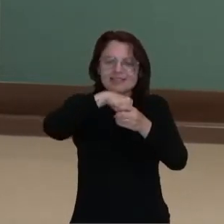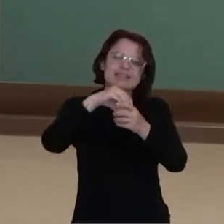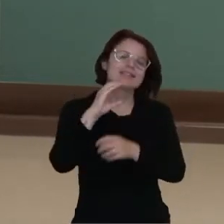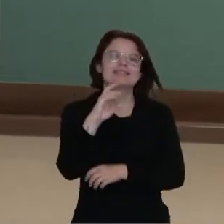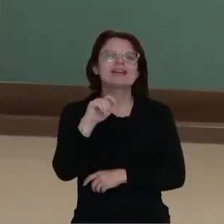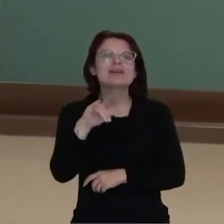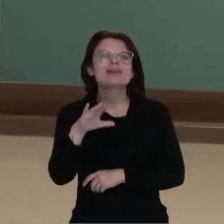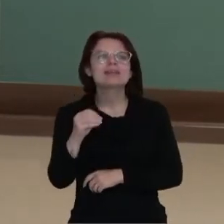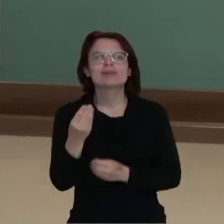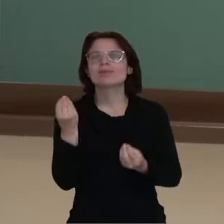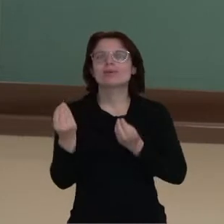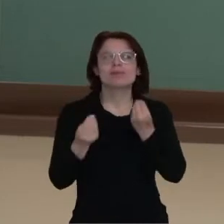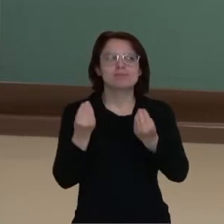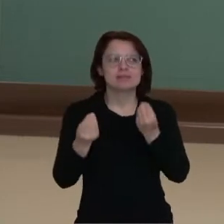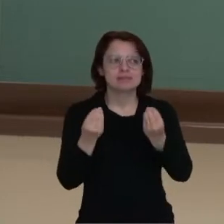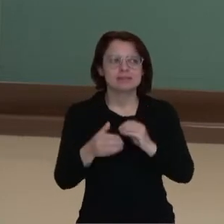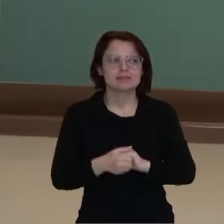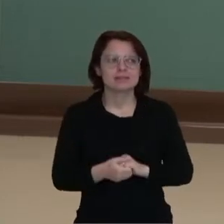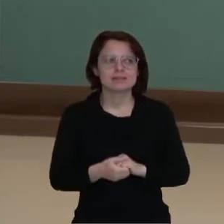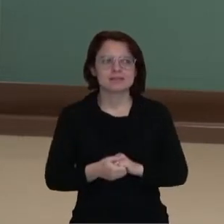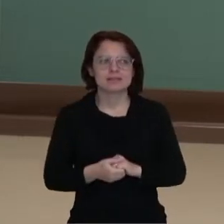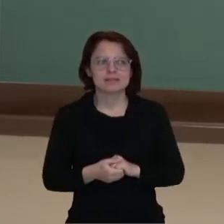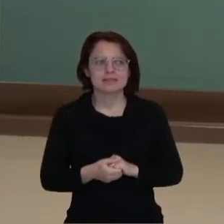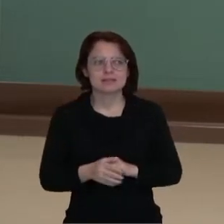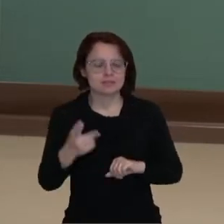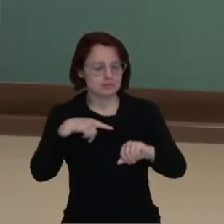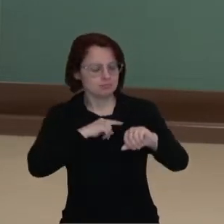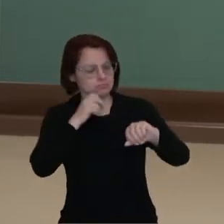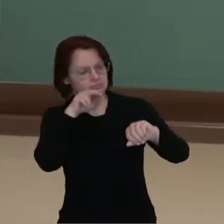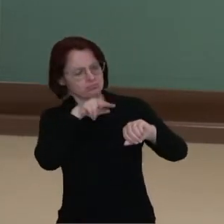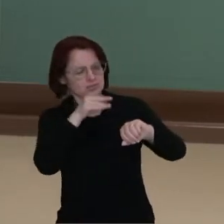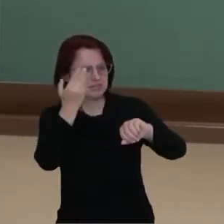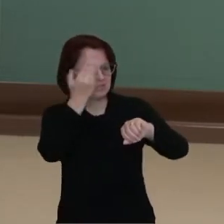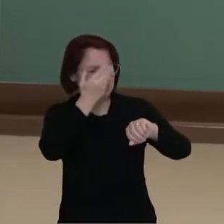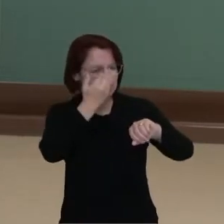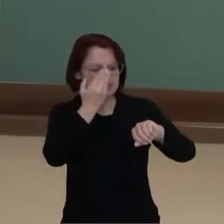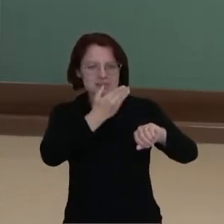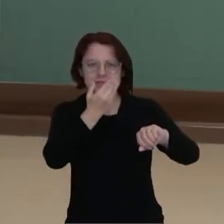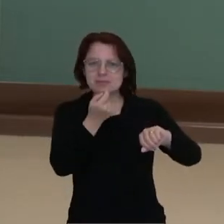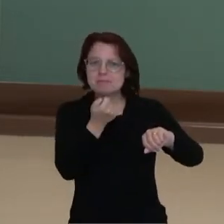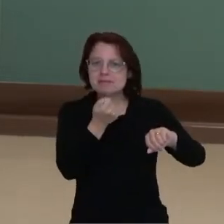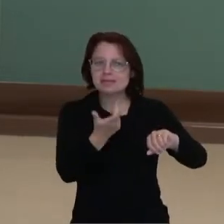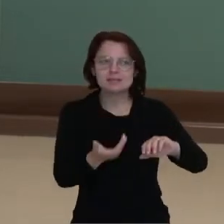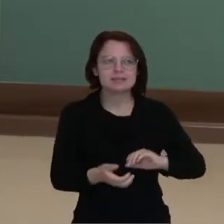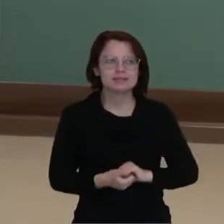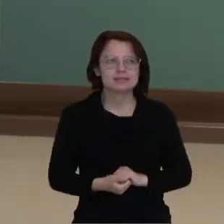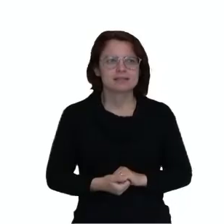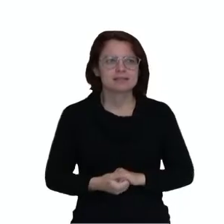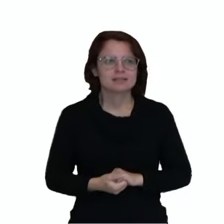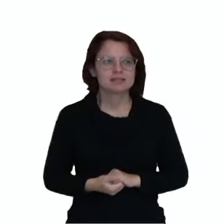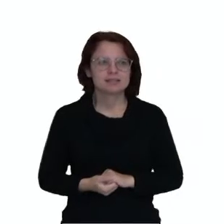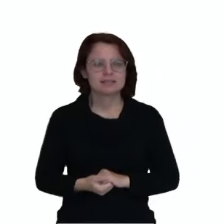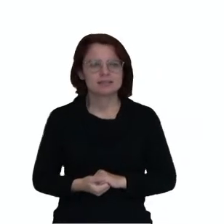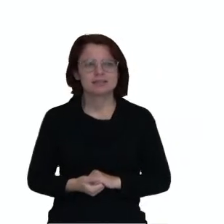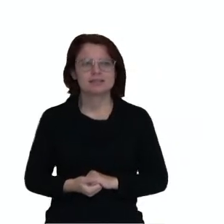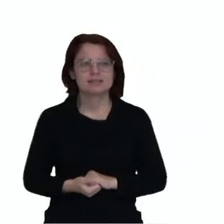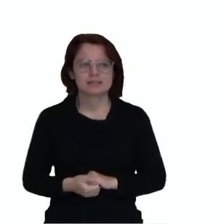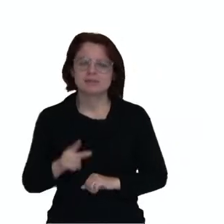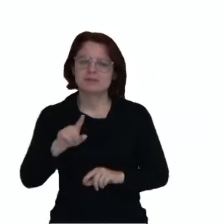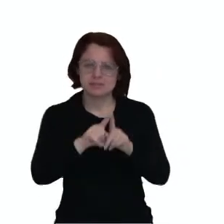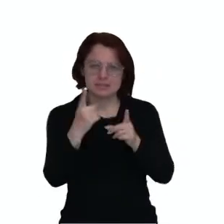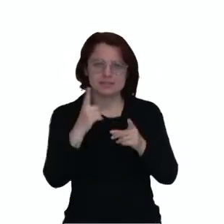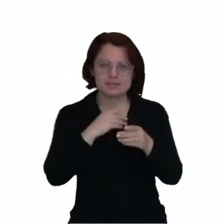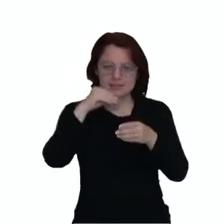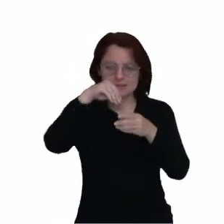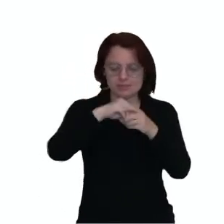célula? E a nossa célula é invisível, olha, ela é super pequena, como que isso cabe lá dentro? Então ele vai